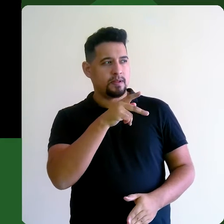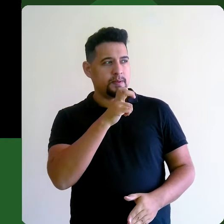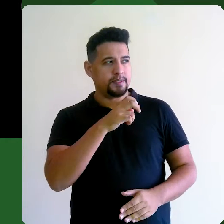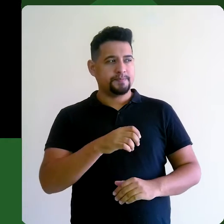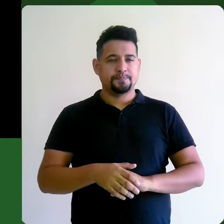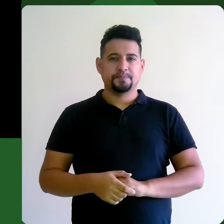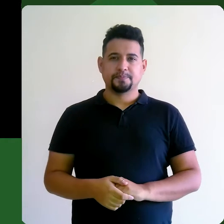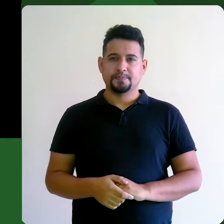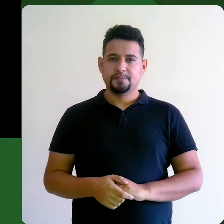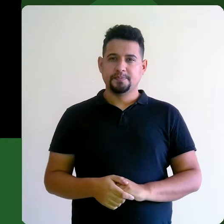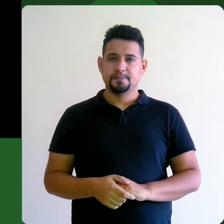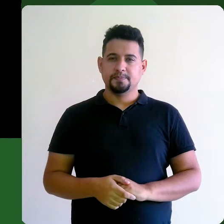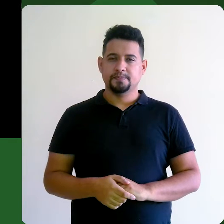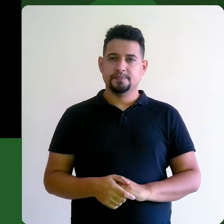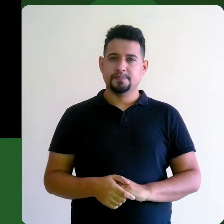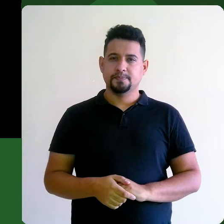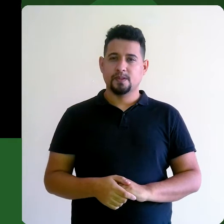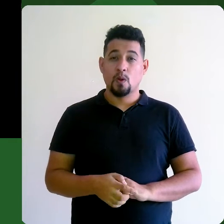aqui, vocês vão ver,